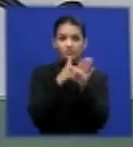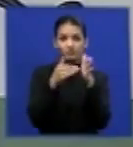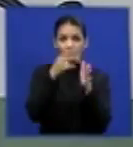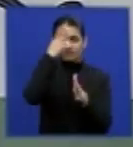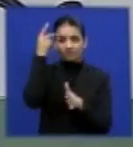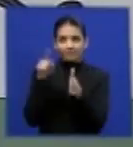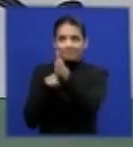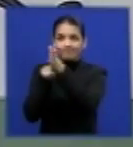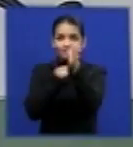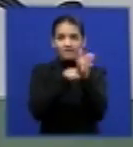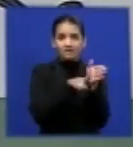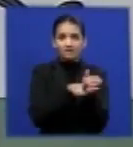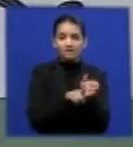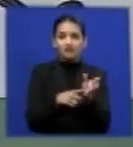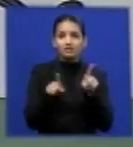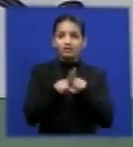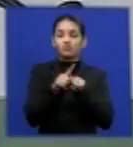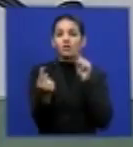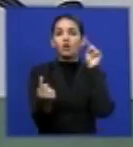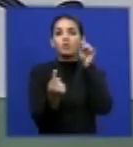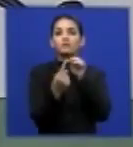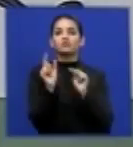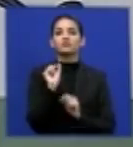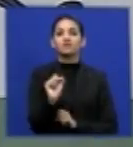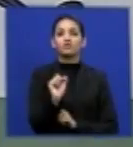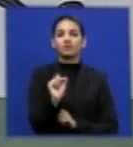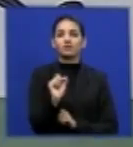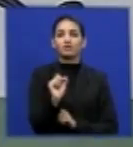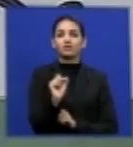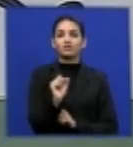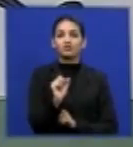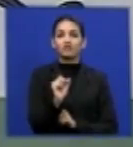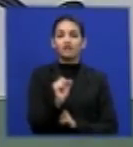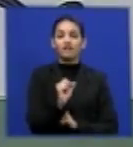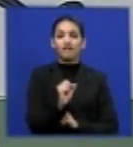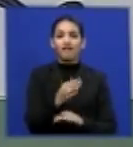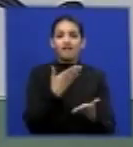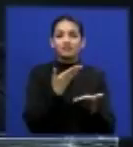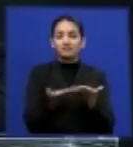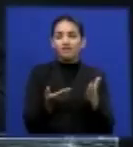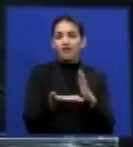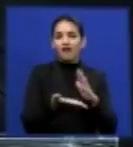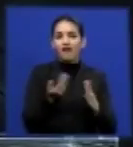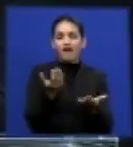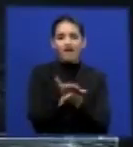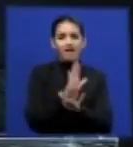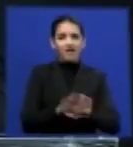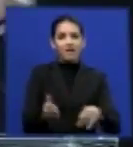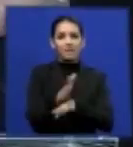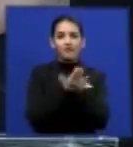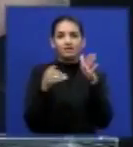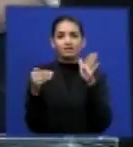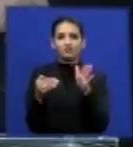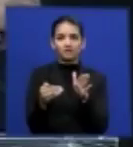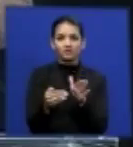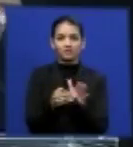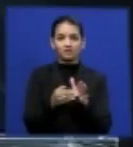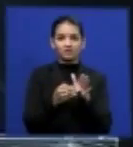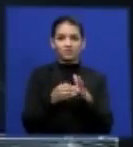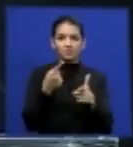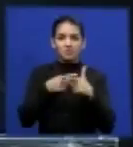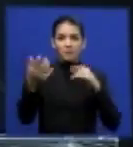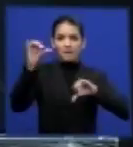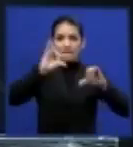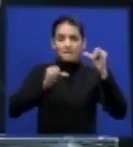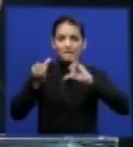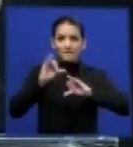Persistentes, e que uma das metas dessa convenção é a eliminação total das dioxinas em território nacional.